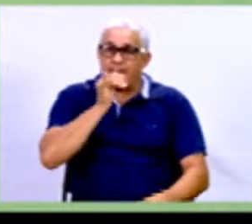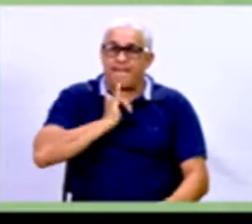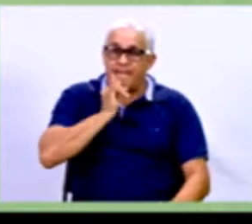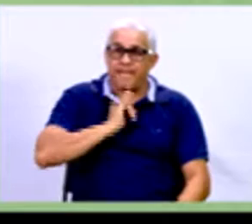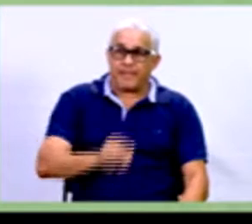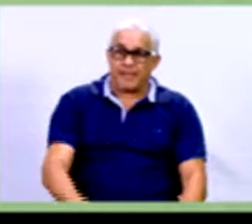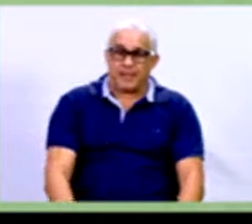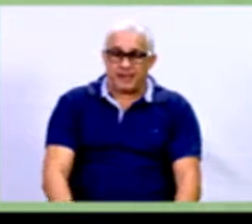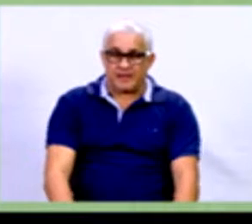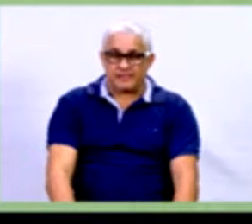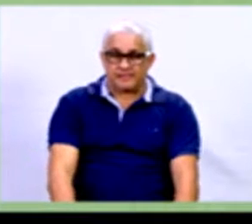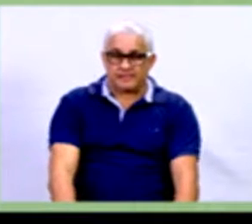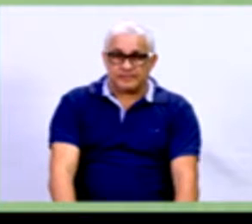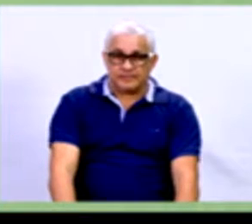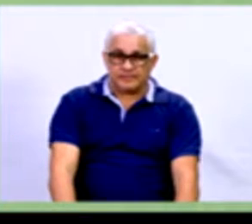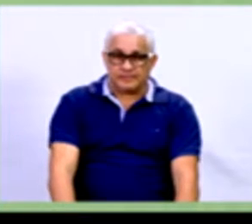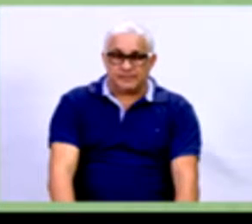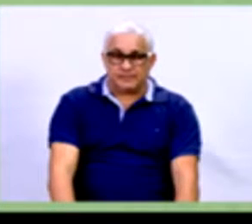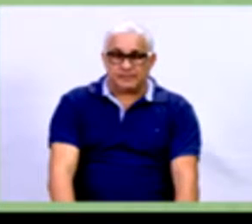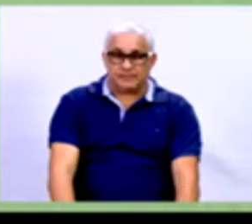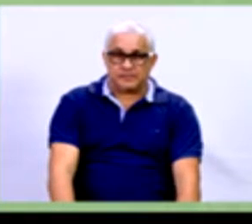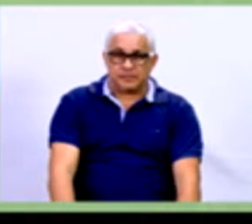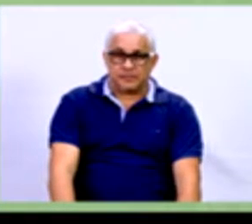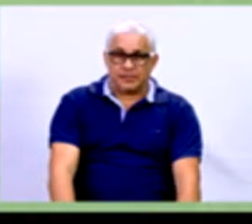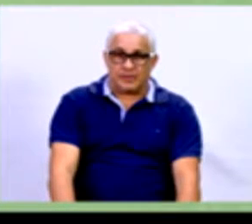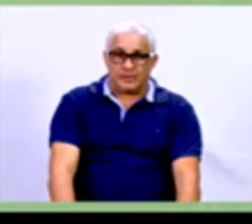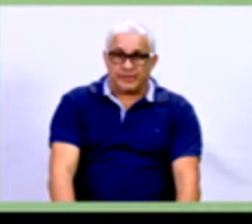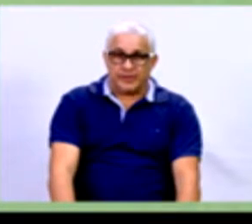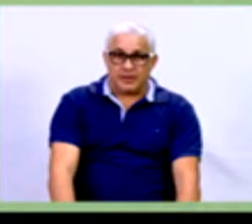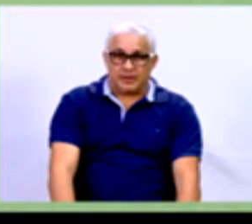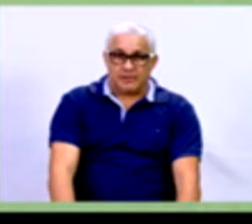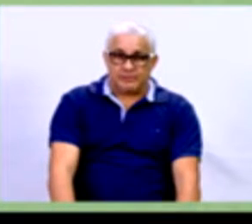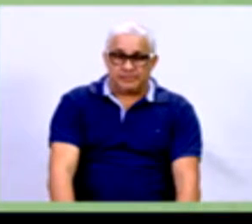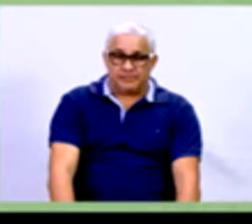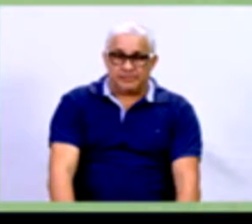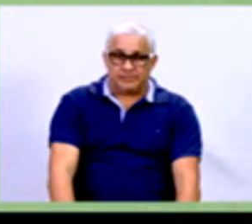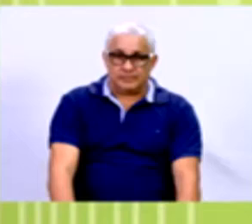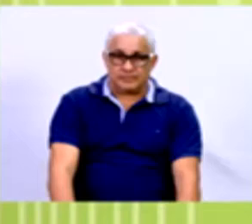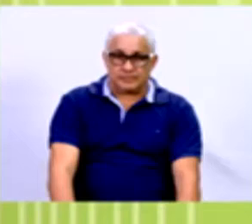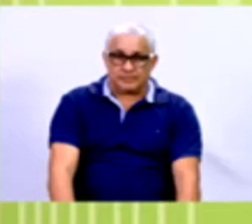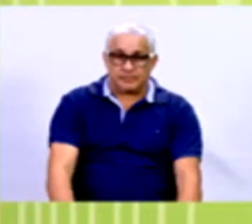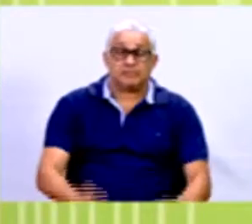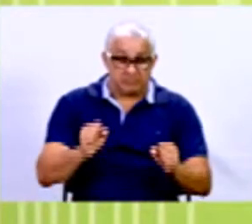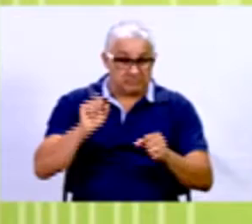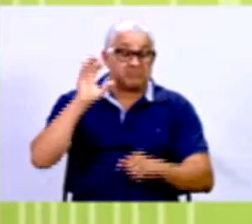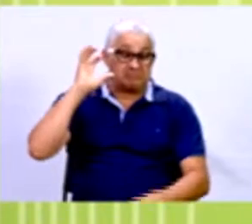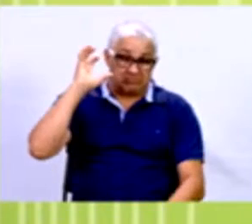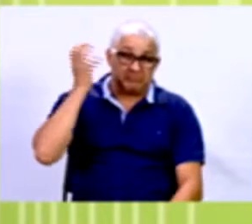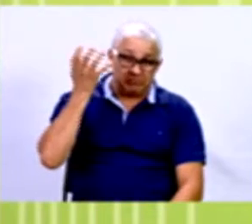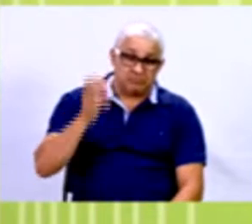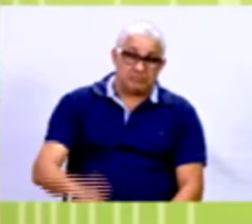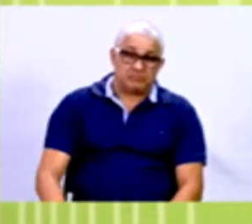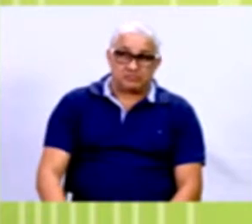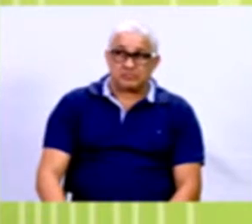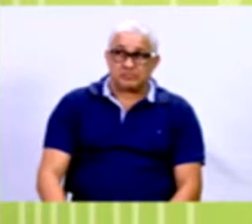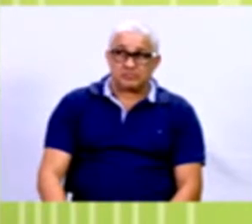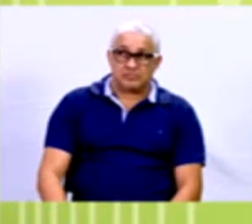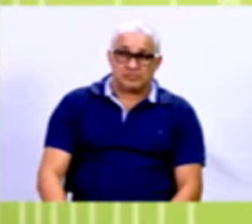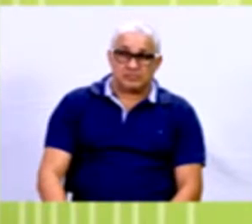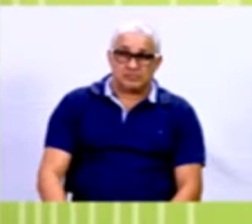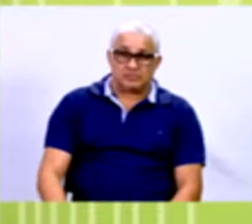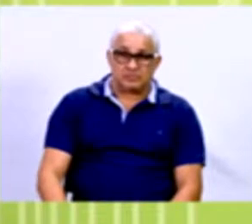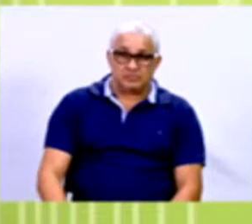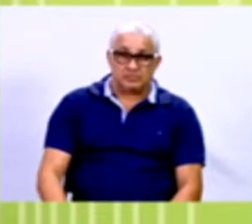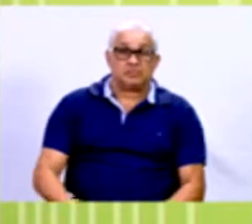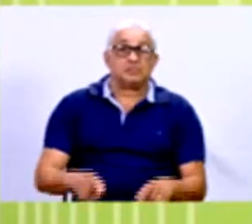né, de que nós não estamos ilesos. Não vai acontecer comigo. Isso já aconteceu